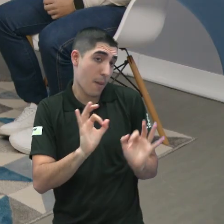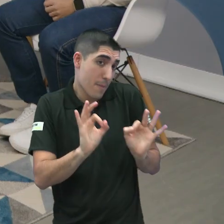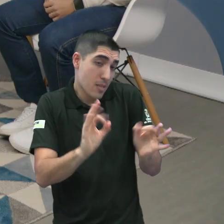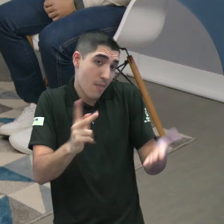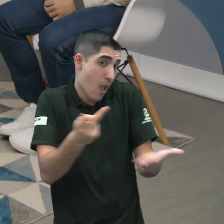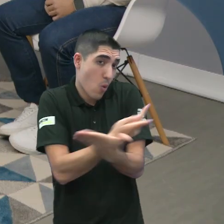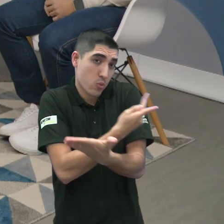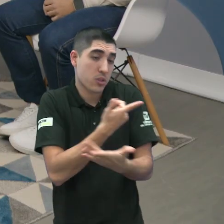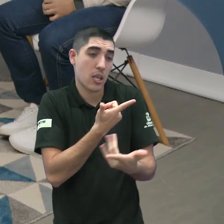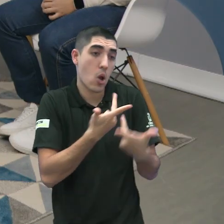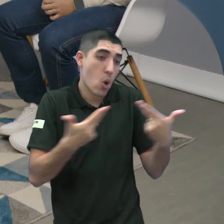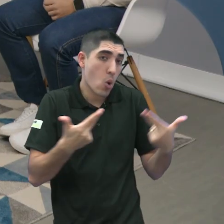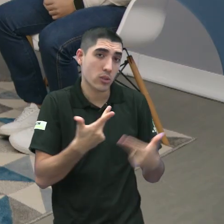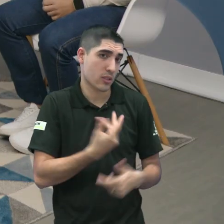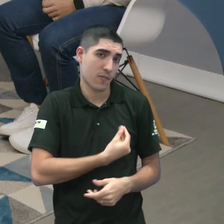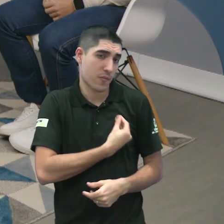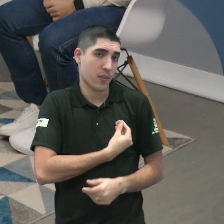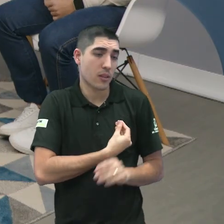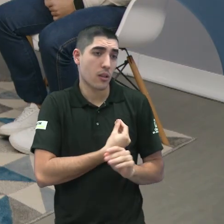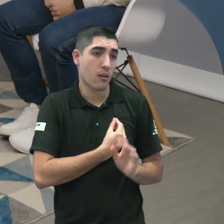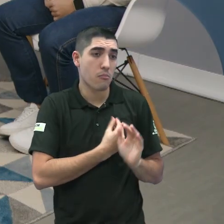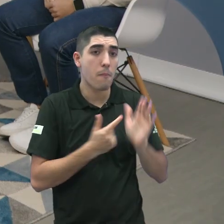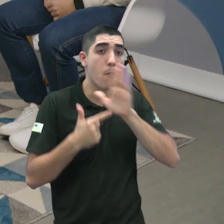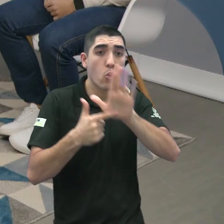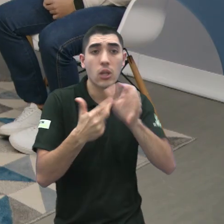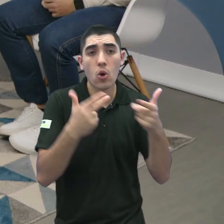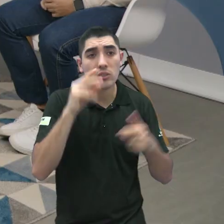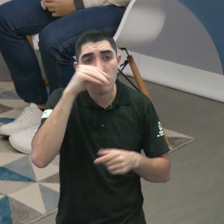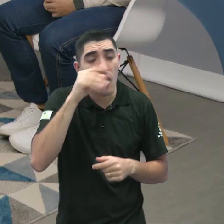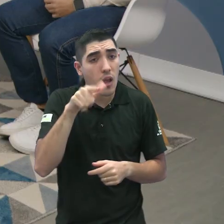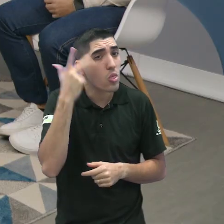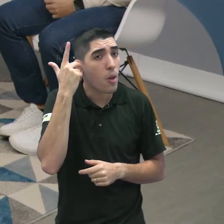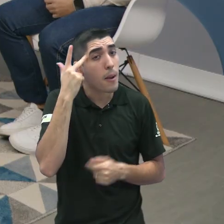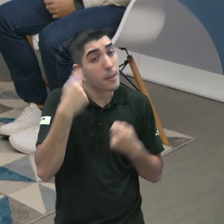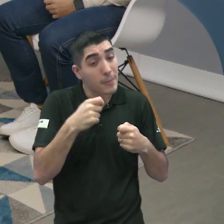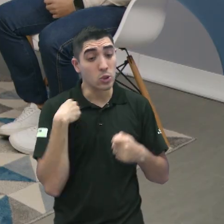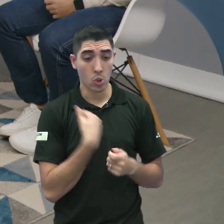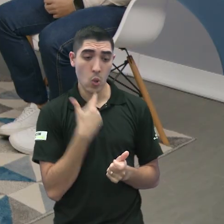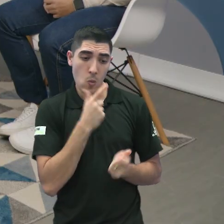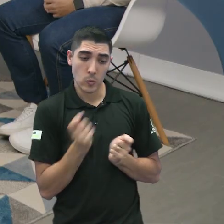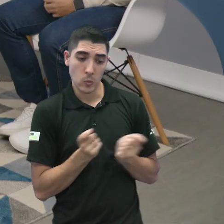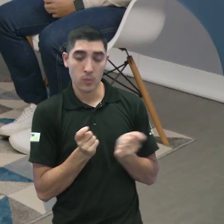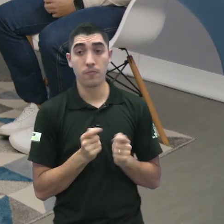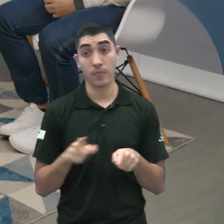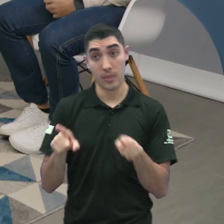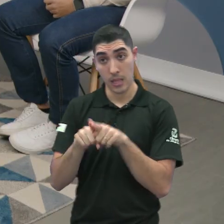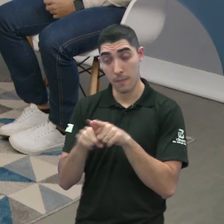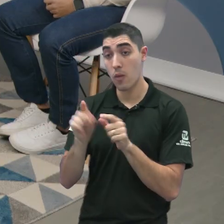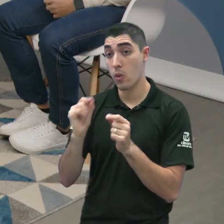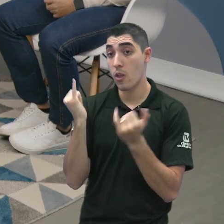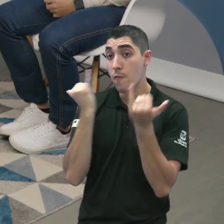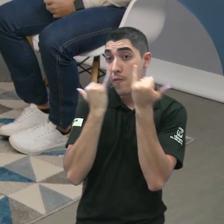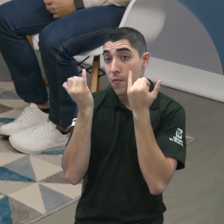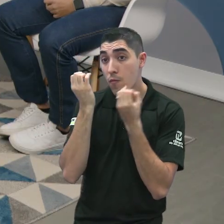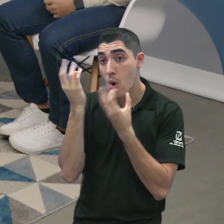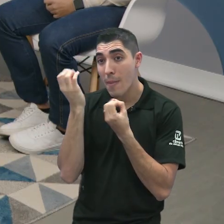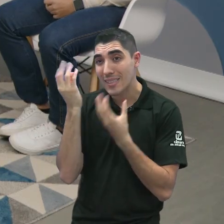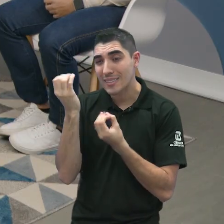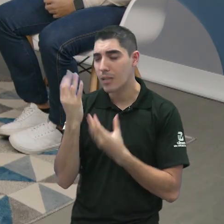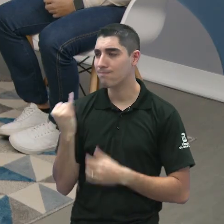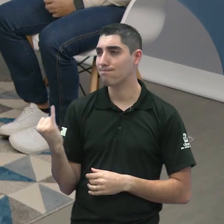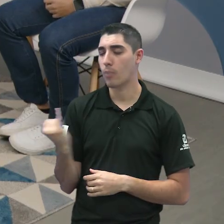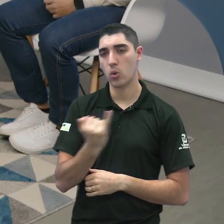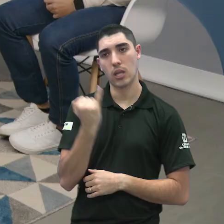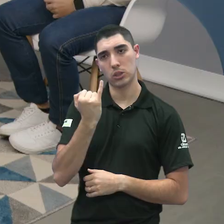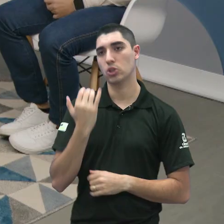em algum momento, né? Isso é da vida e é importante saber lidar muito bem com isso. E a informação. Não tem para onde correr. E a informação.